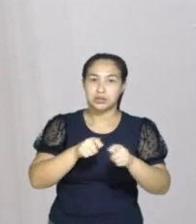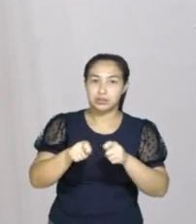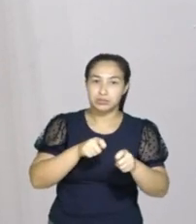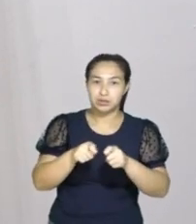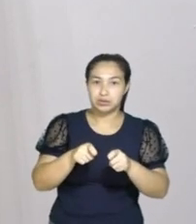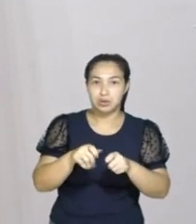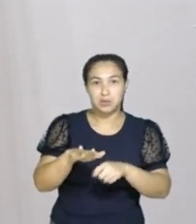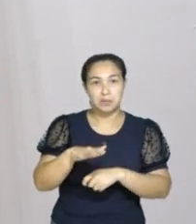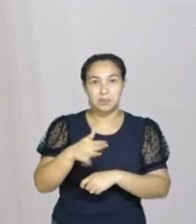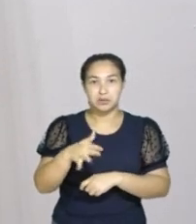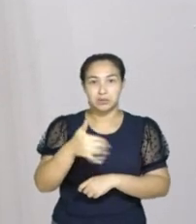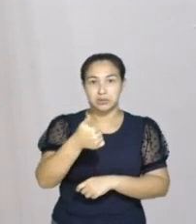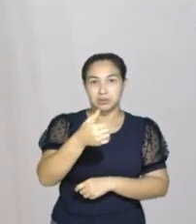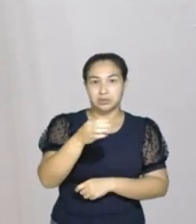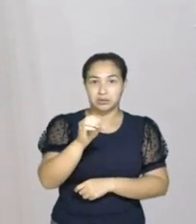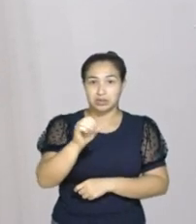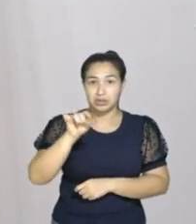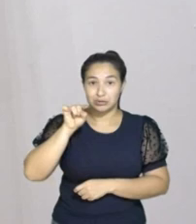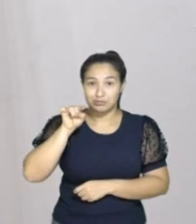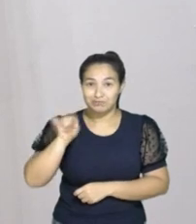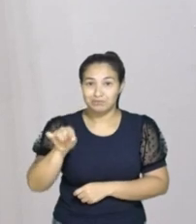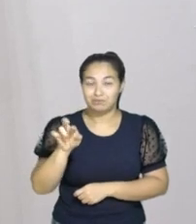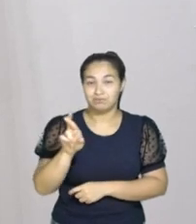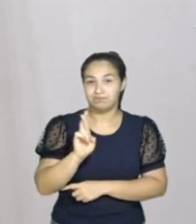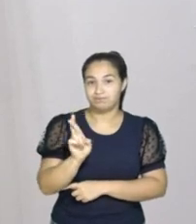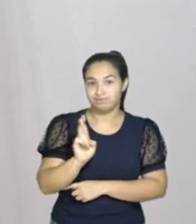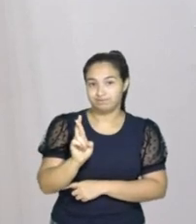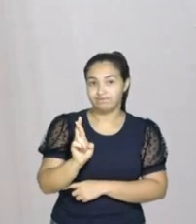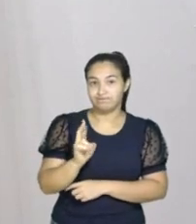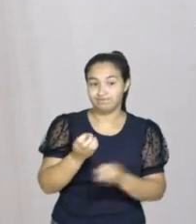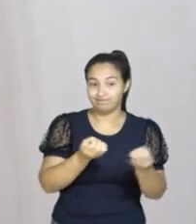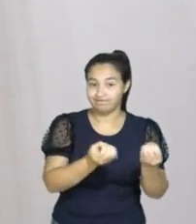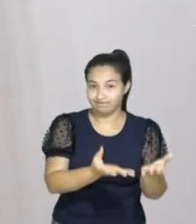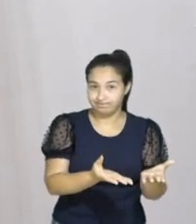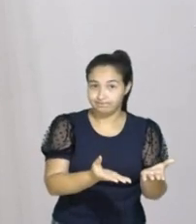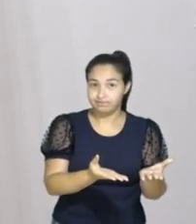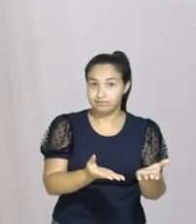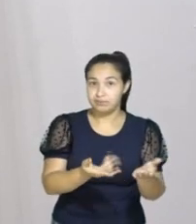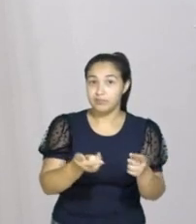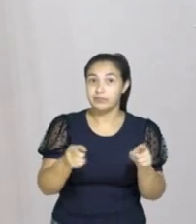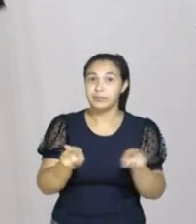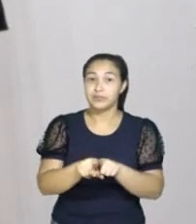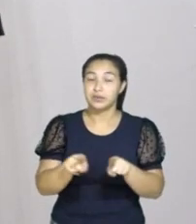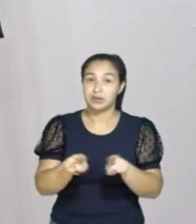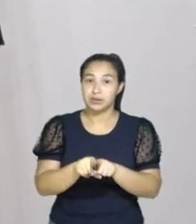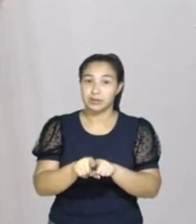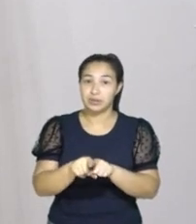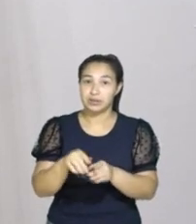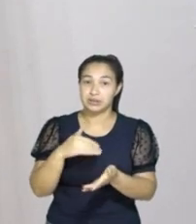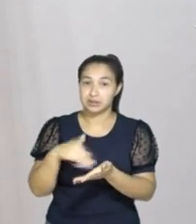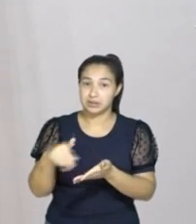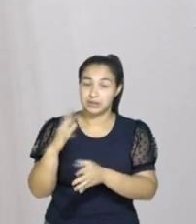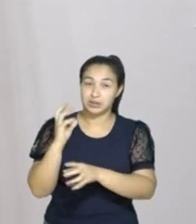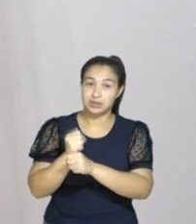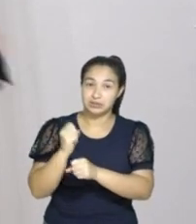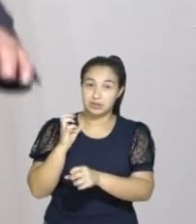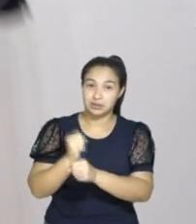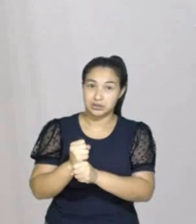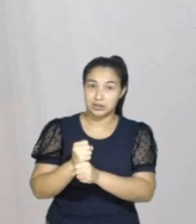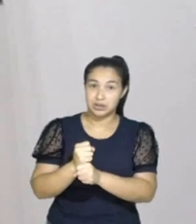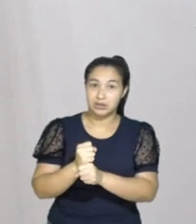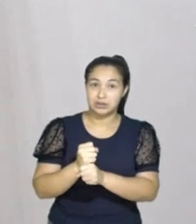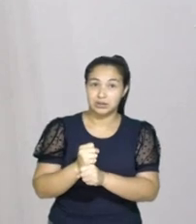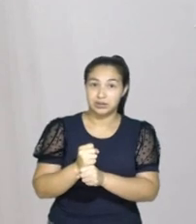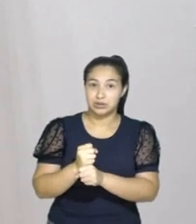chegam acerca de 10 mil reais nós temos funções gratificadas Secretaria da Fazenda e na procuradoria geral